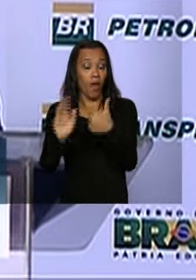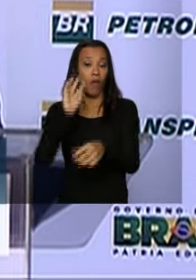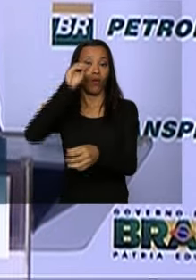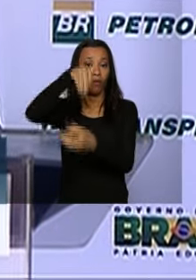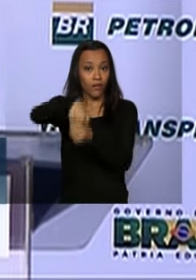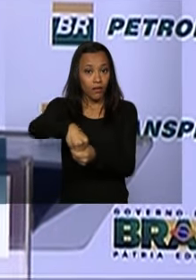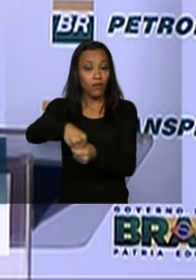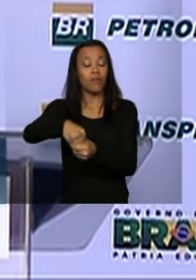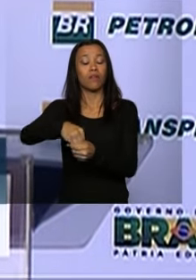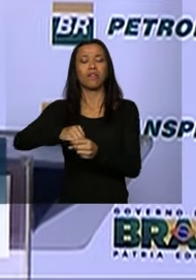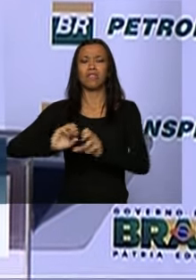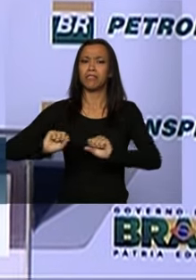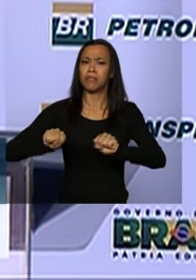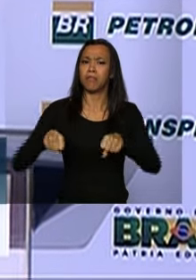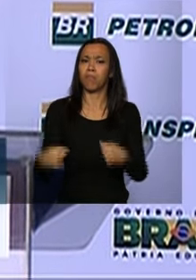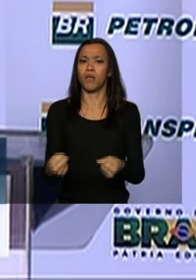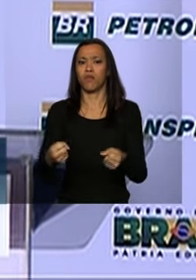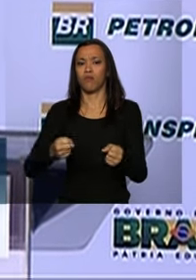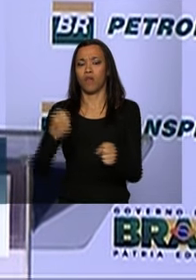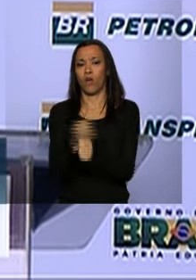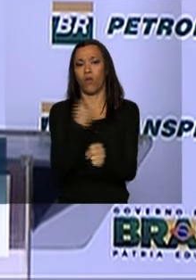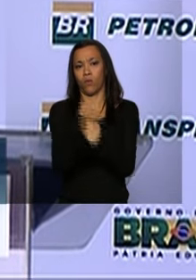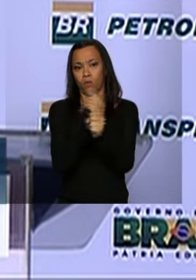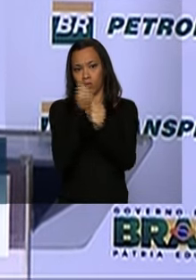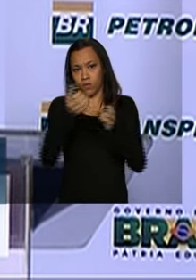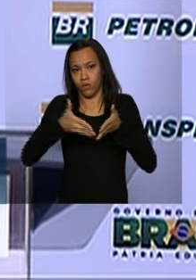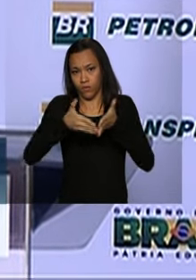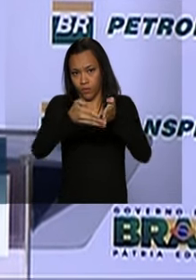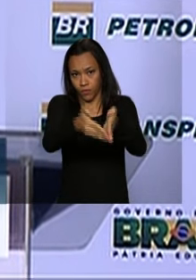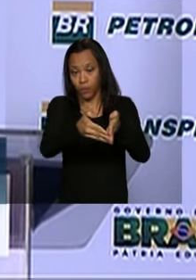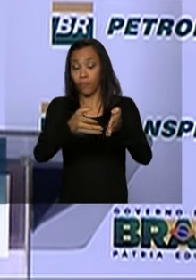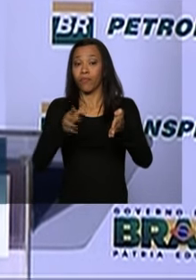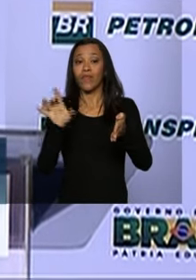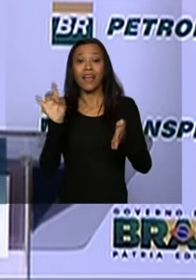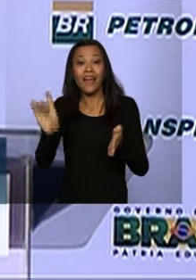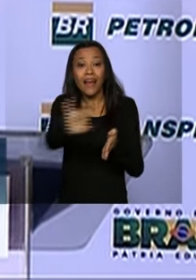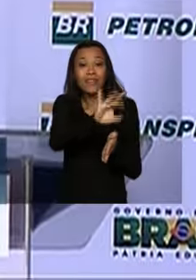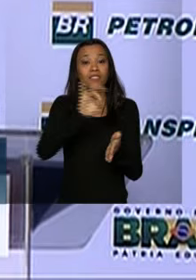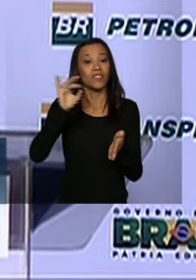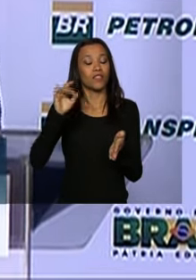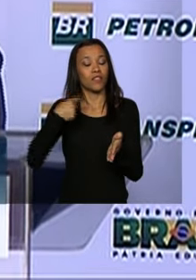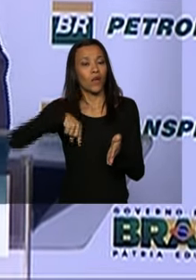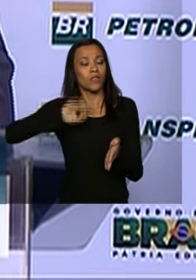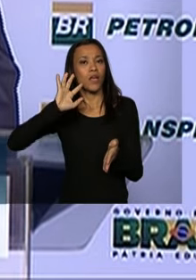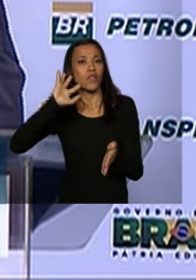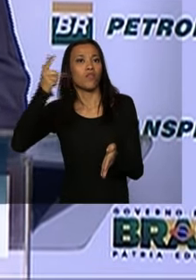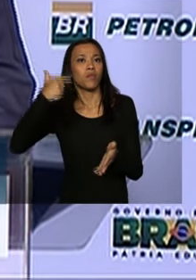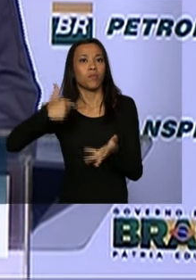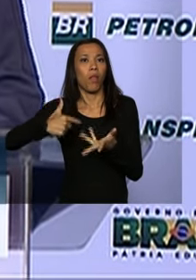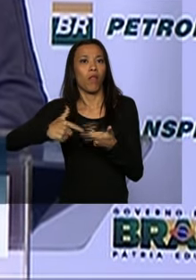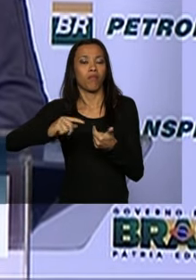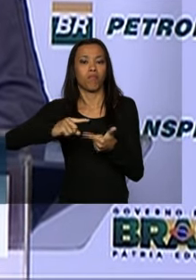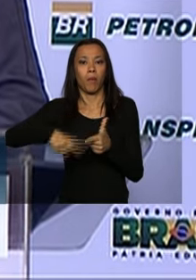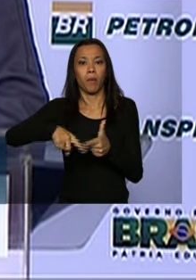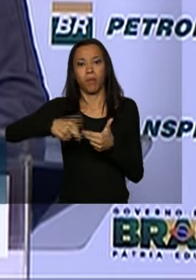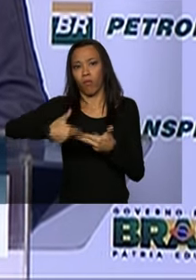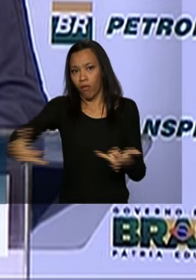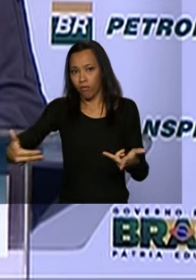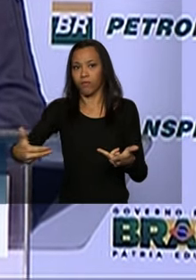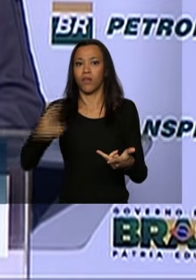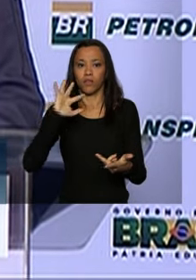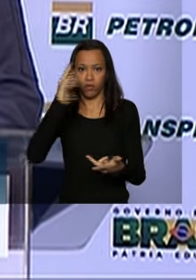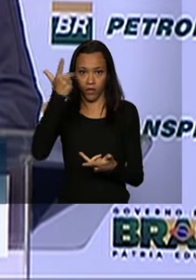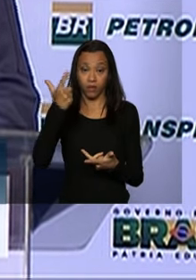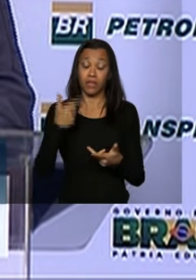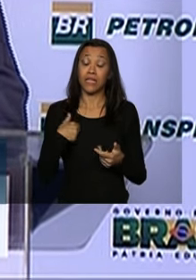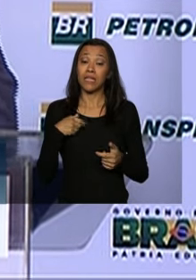na construção, e pela parceria diária, construindo juntos soluções, oportunidades de melhorias, fazendo